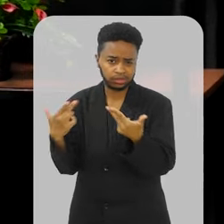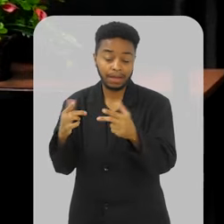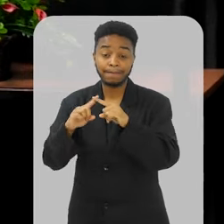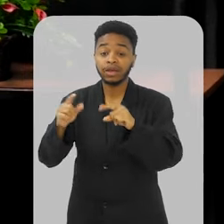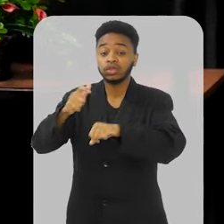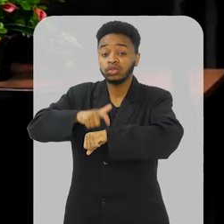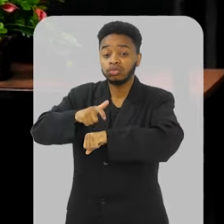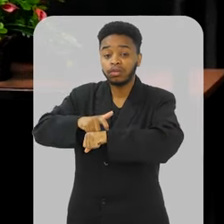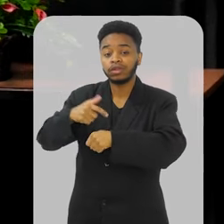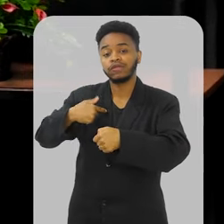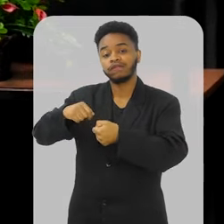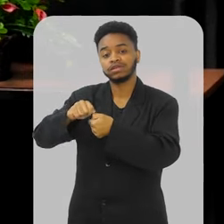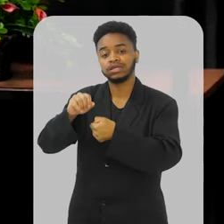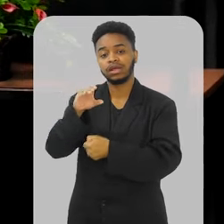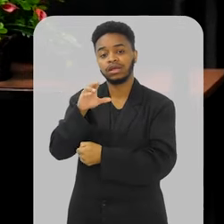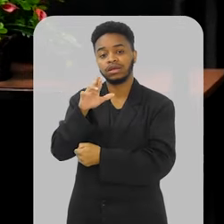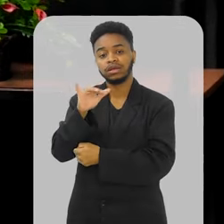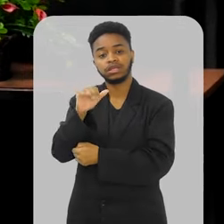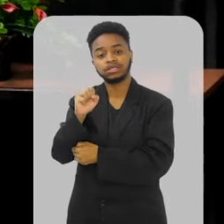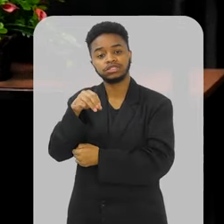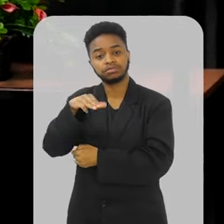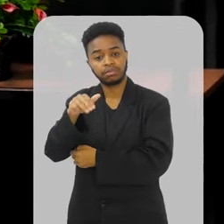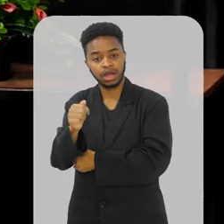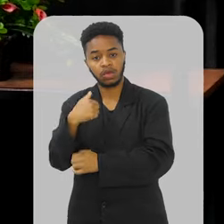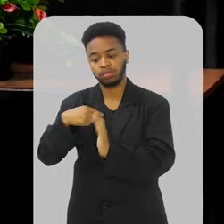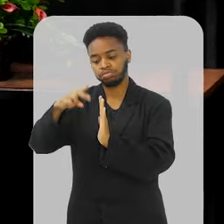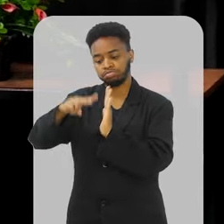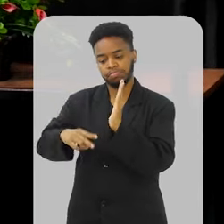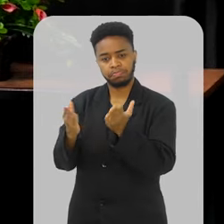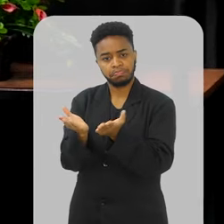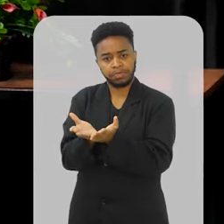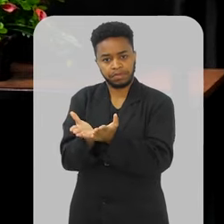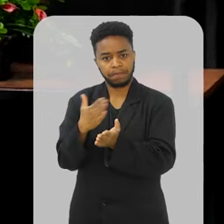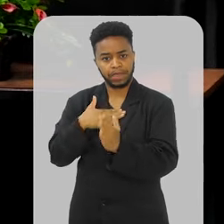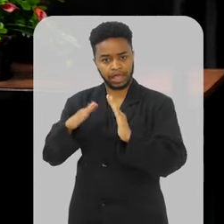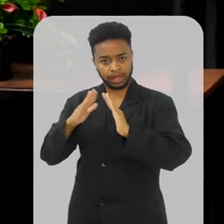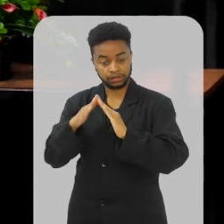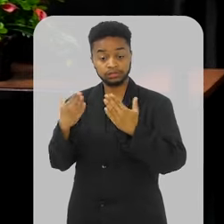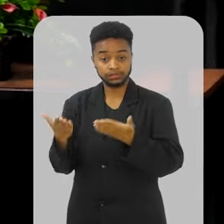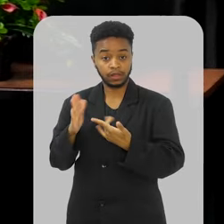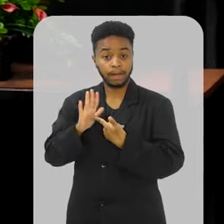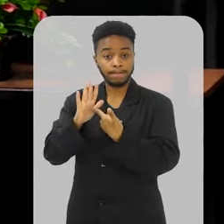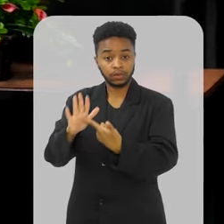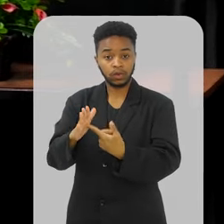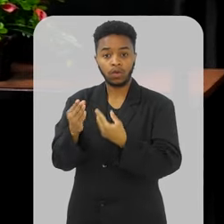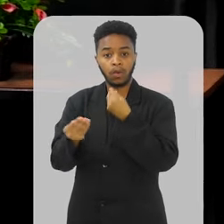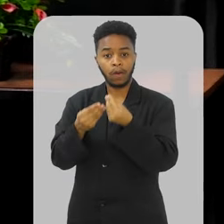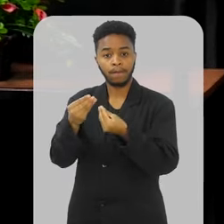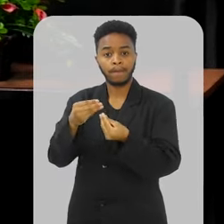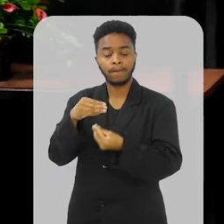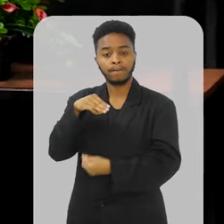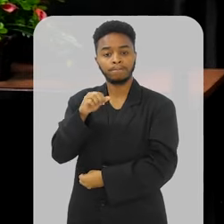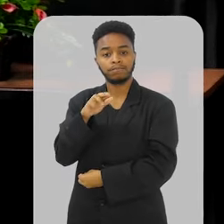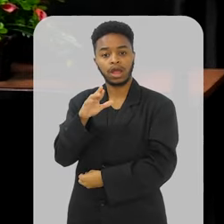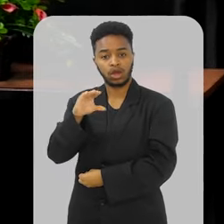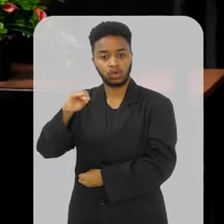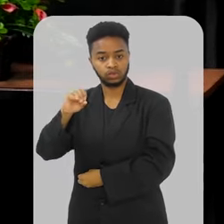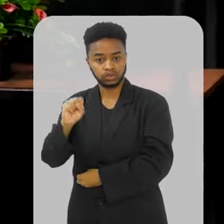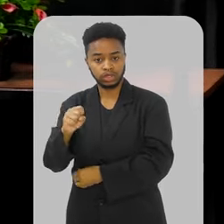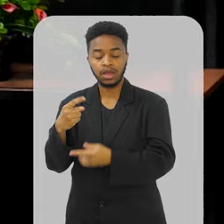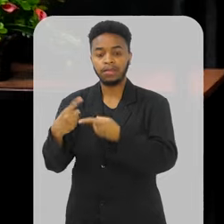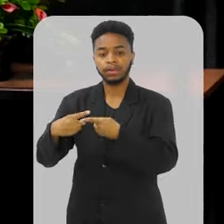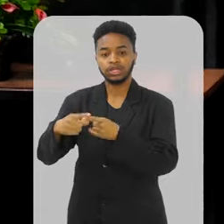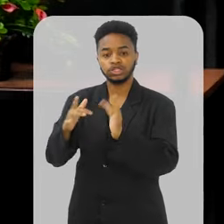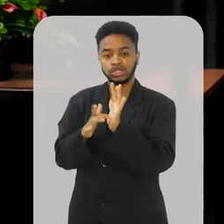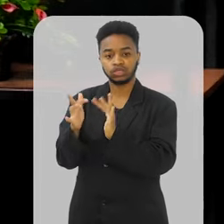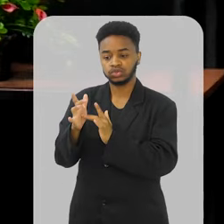para ser crismado eu tive que ler um texto bíblico em casa e mostrava a passagem do Evangelho São Marcos que Jesus atravessa